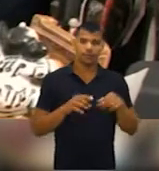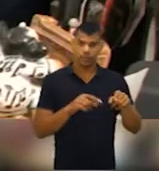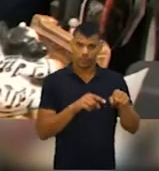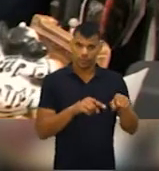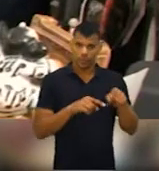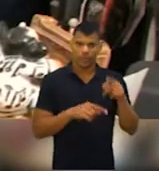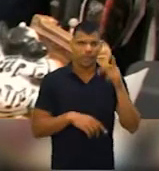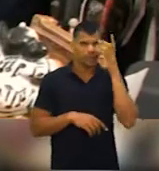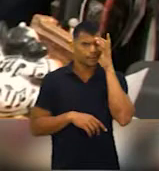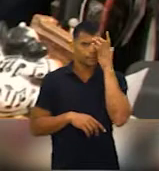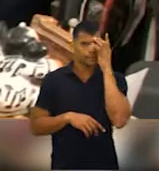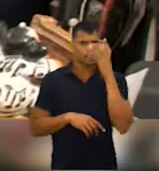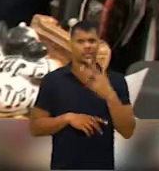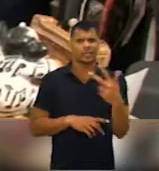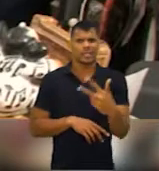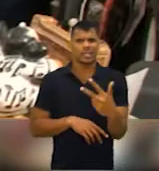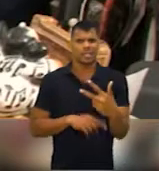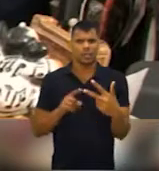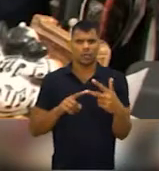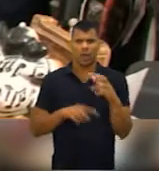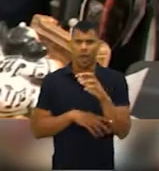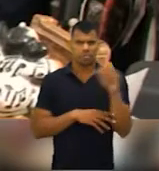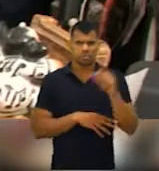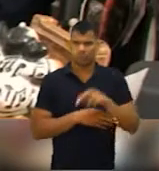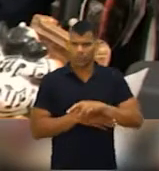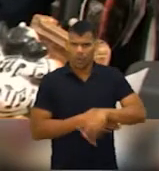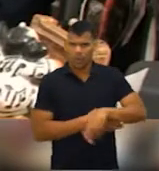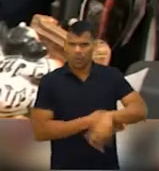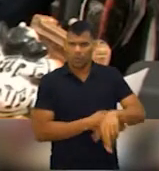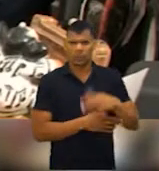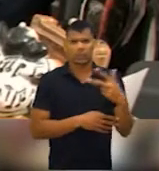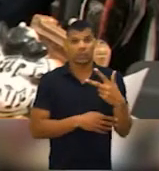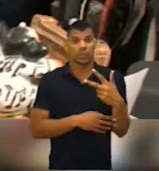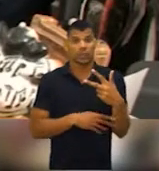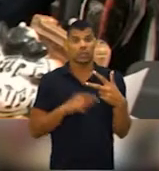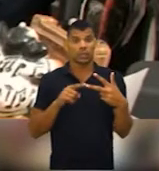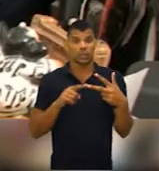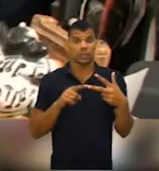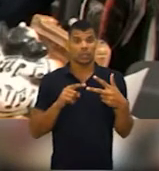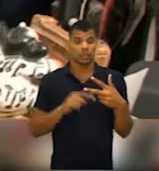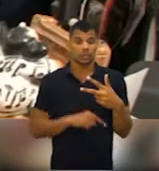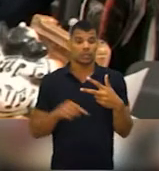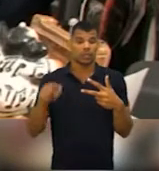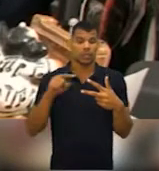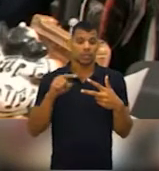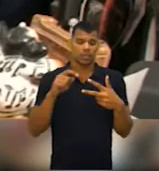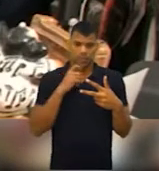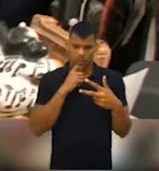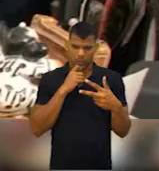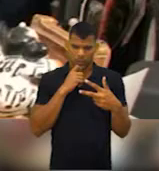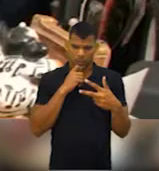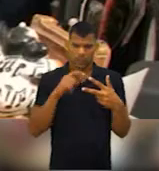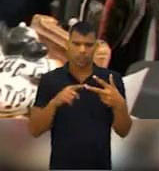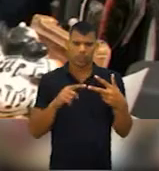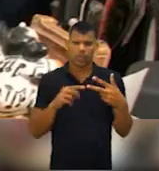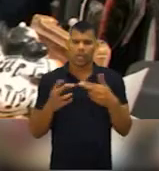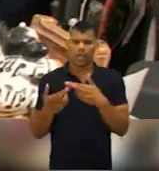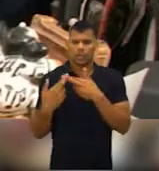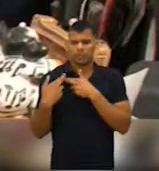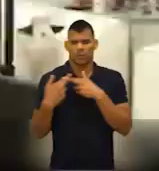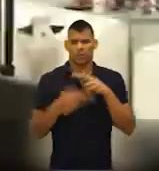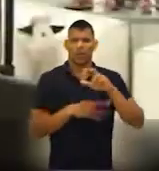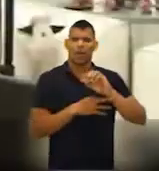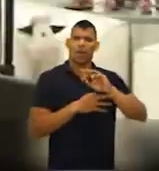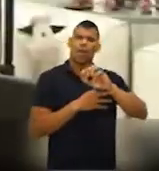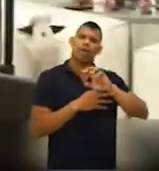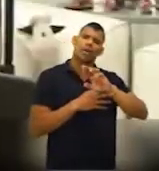Que também não. Ela, eu acho que tirou terceiro lugar, né? Na época. E ela foi. O Roberto Menescal já